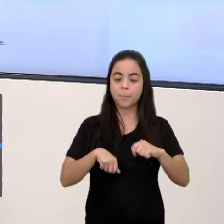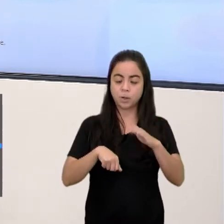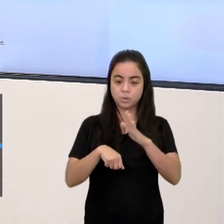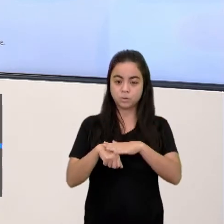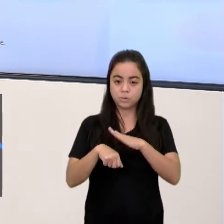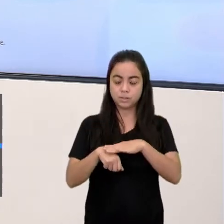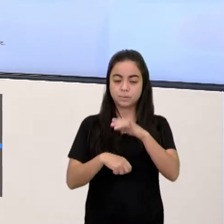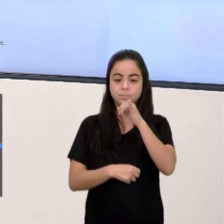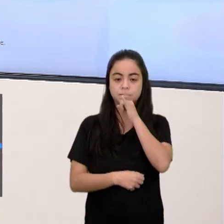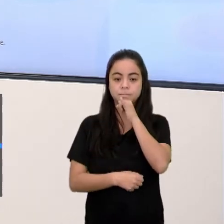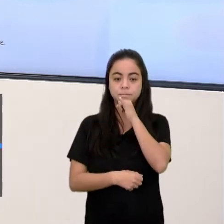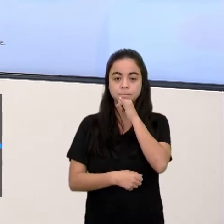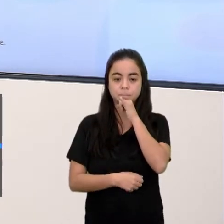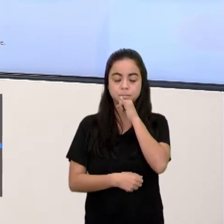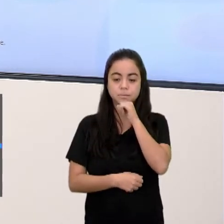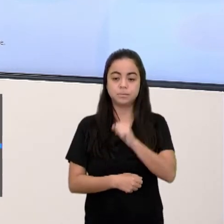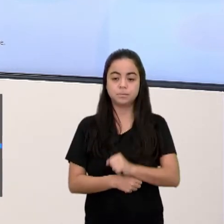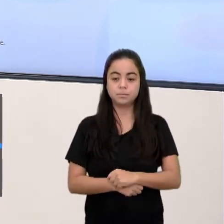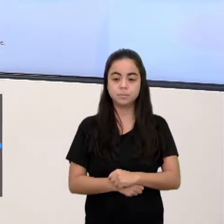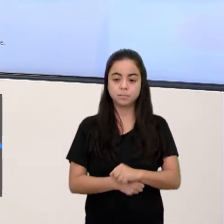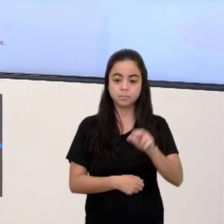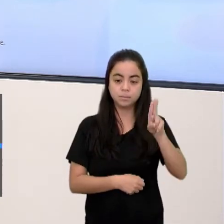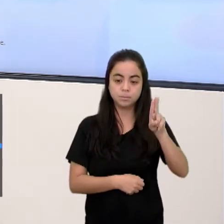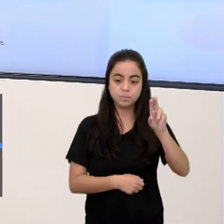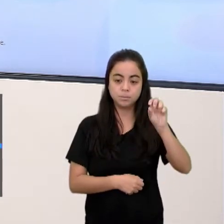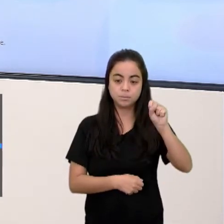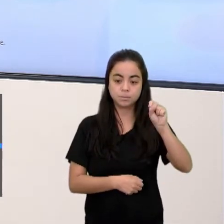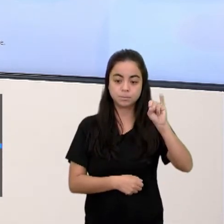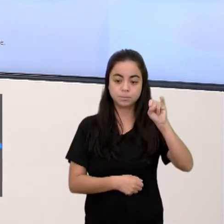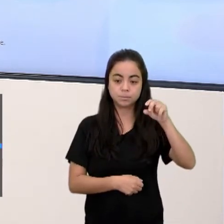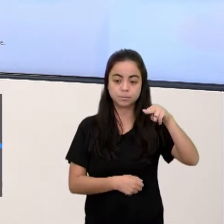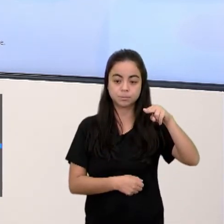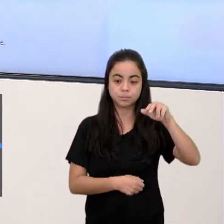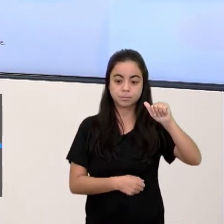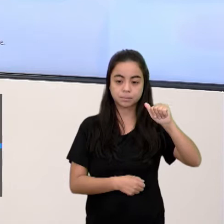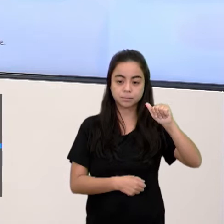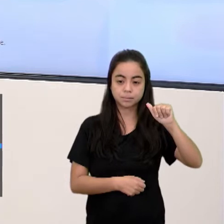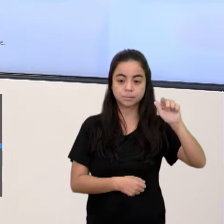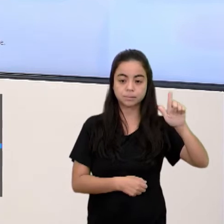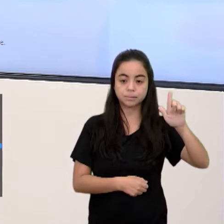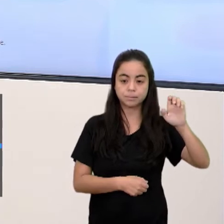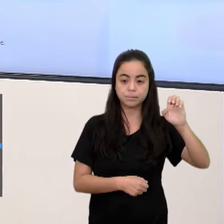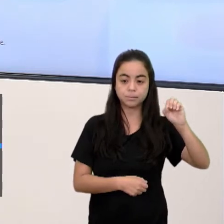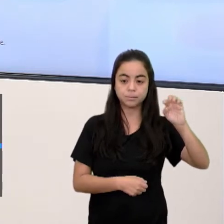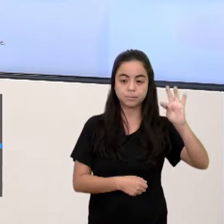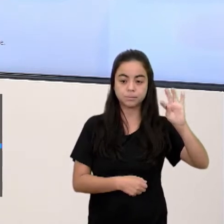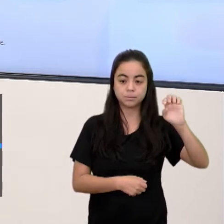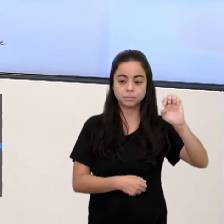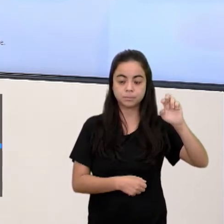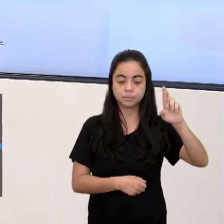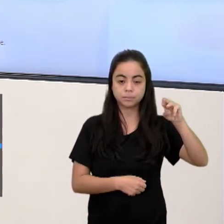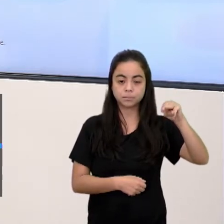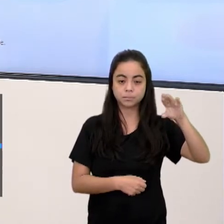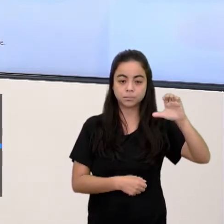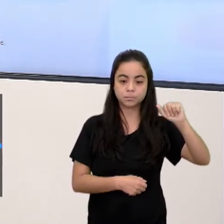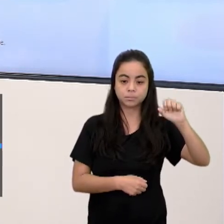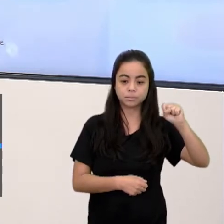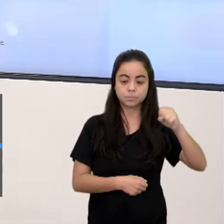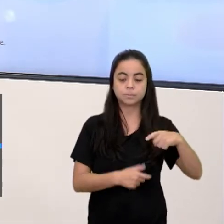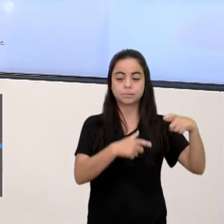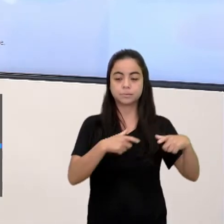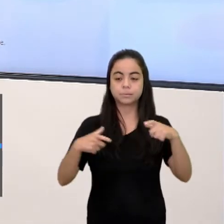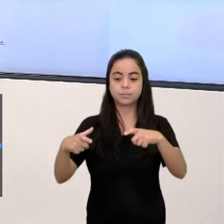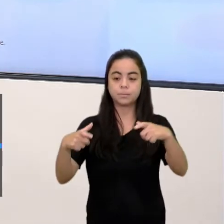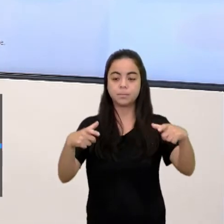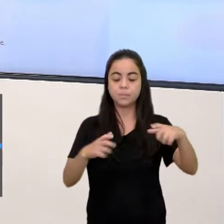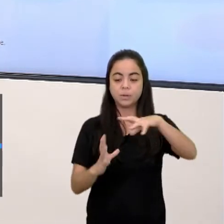por exemplo, uma usina geotérmica, tá certo? A gente viu que essas regiões, né, do nosso planeta que tem maior potencialidade são